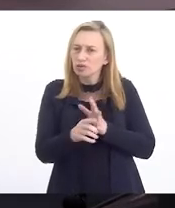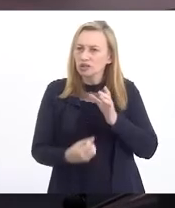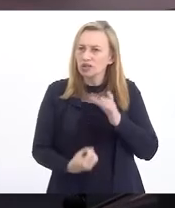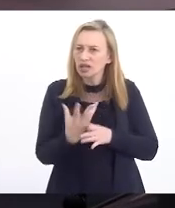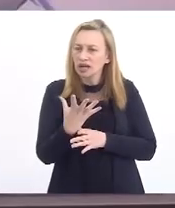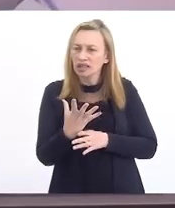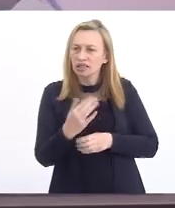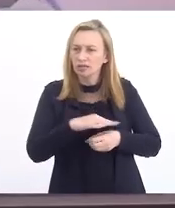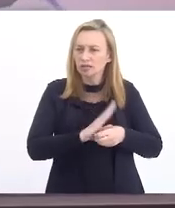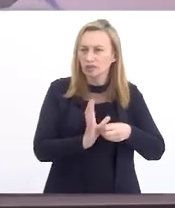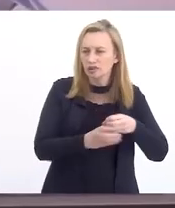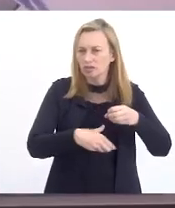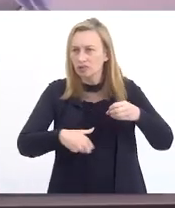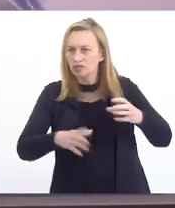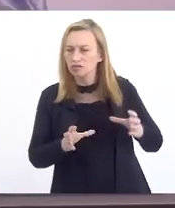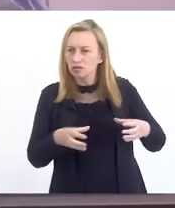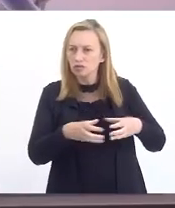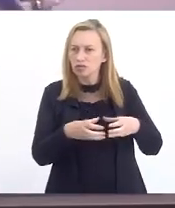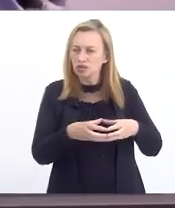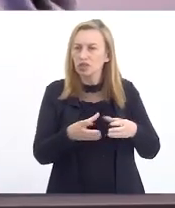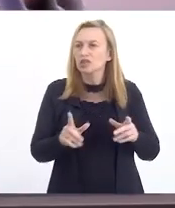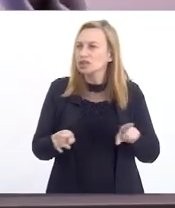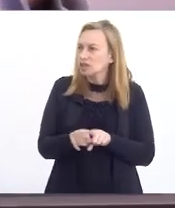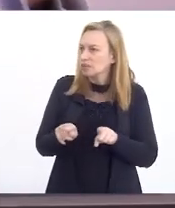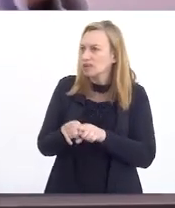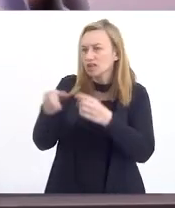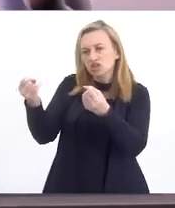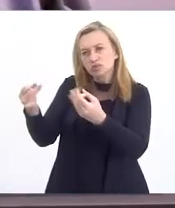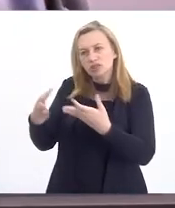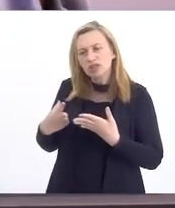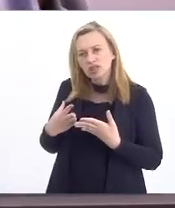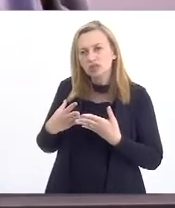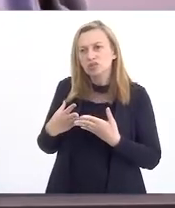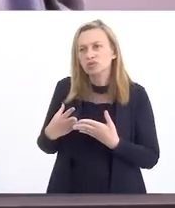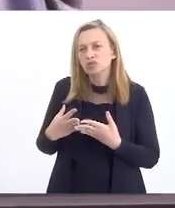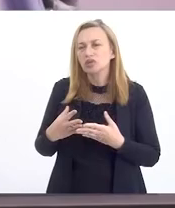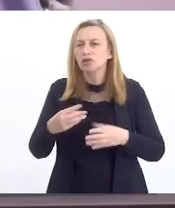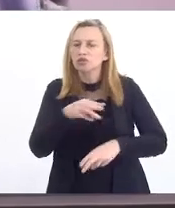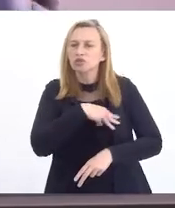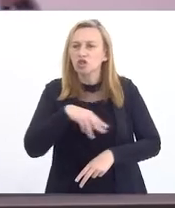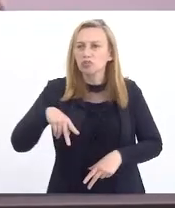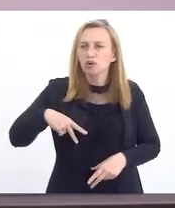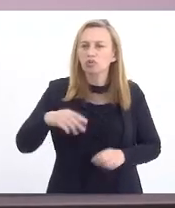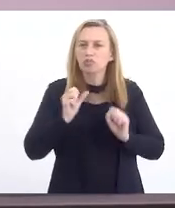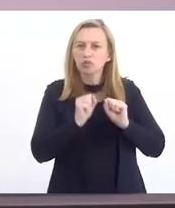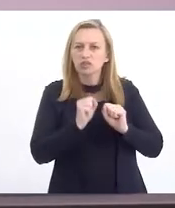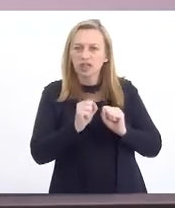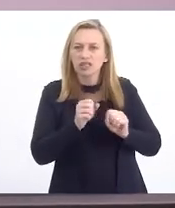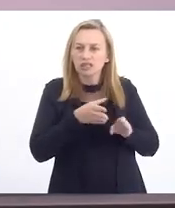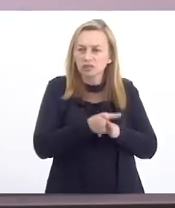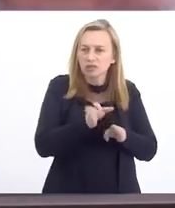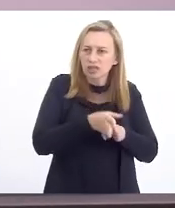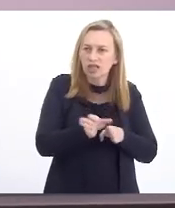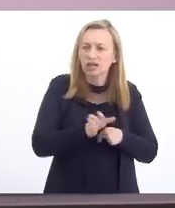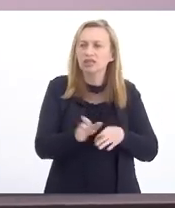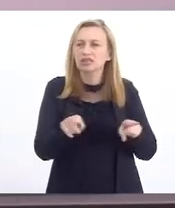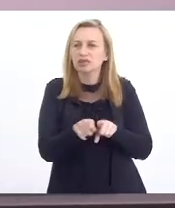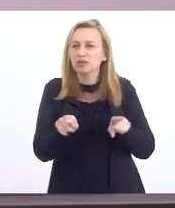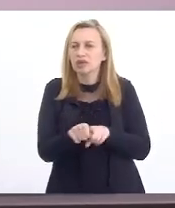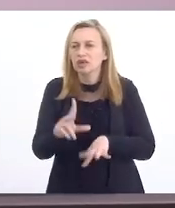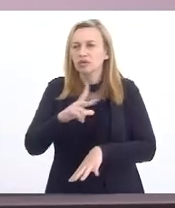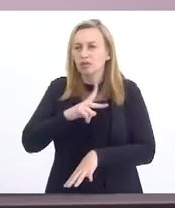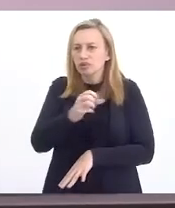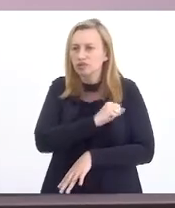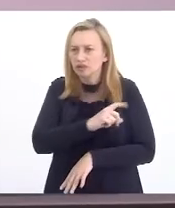Ambiental. Da mesma forma, alguns esclarecimentos ao Ministério Público, que pudesse também orientar a Comissão e a própria